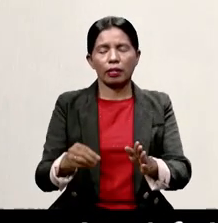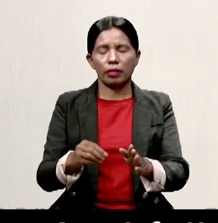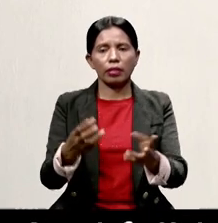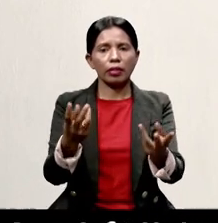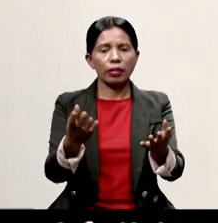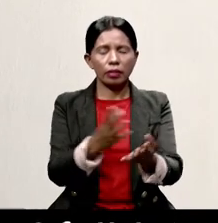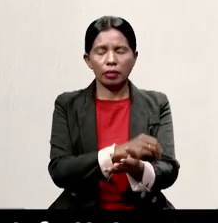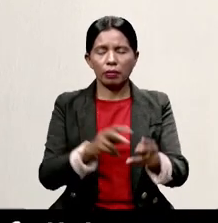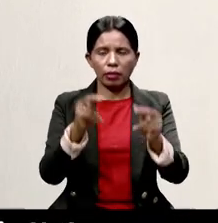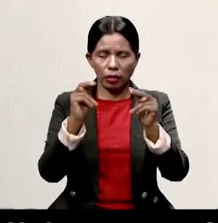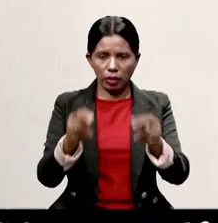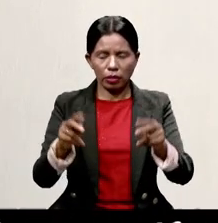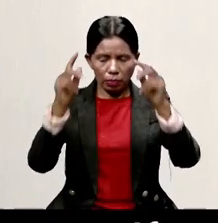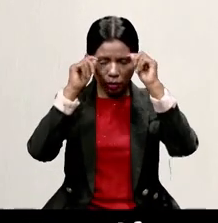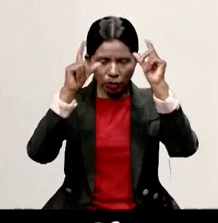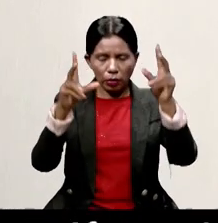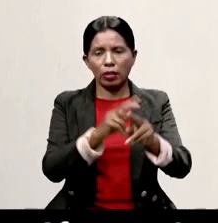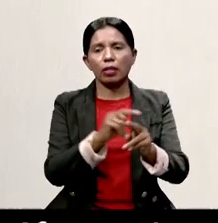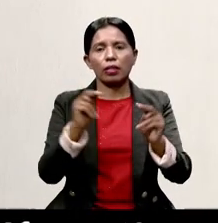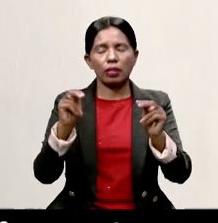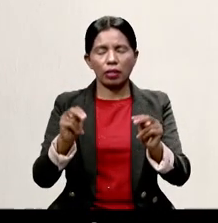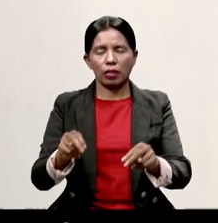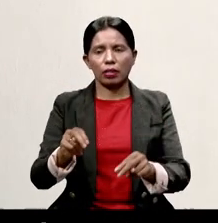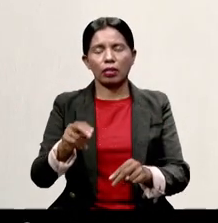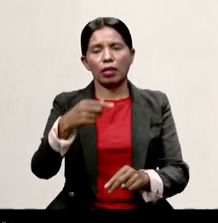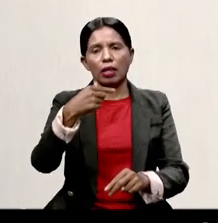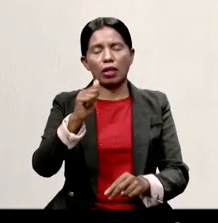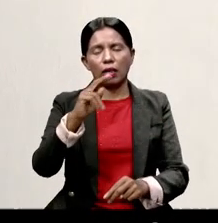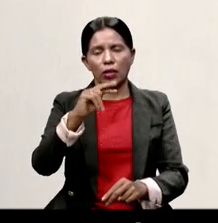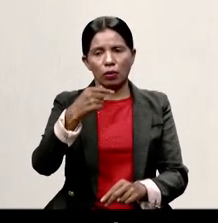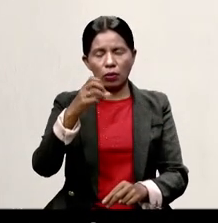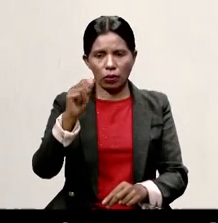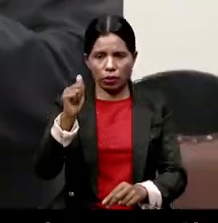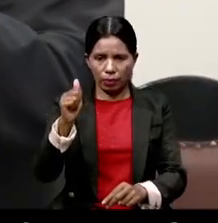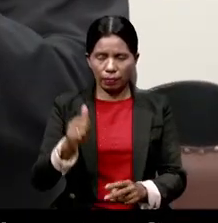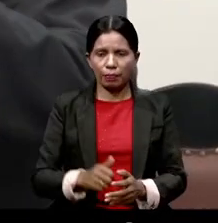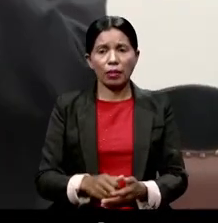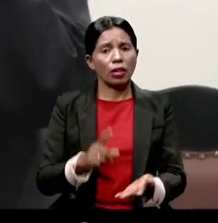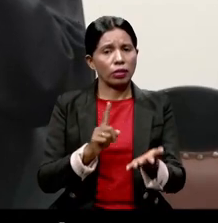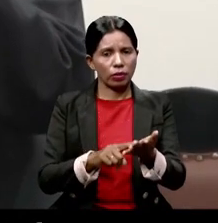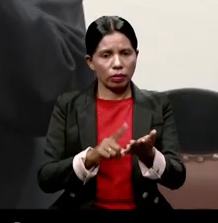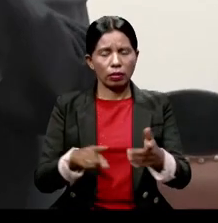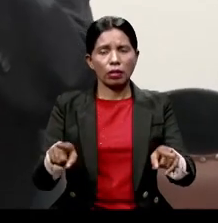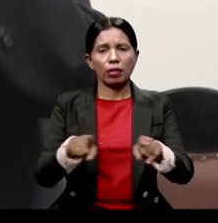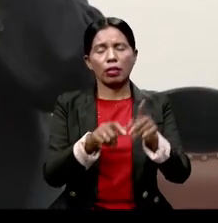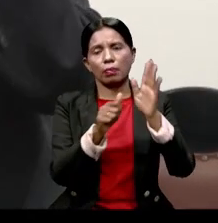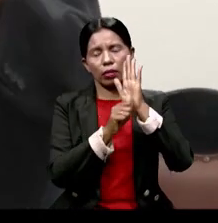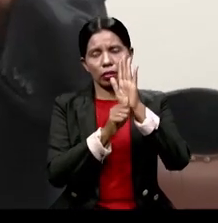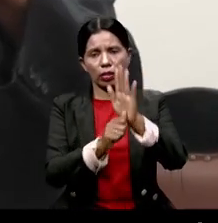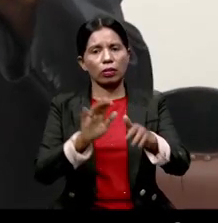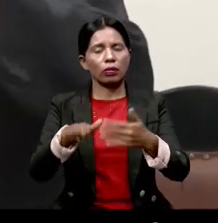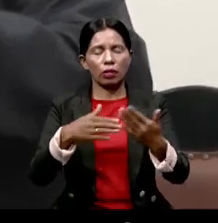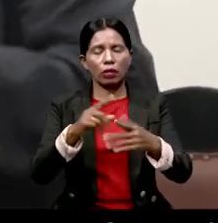são os interesses da Angola, que podem ser conciliados. Discussão nem Hanesan apresentação geral, no